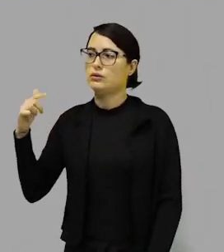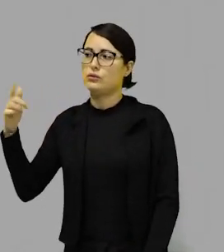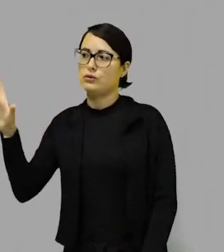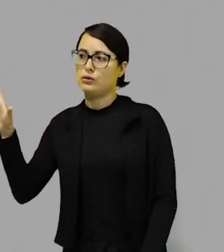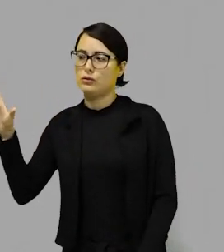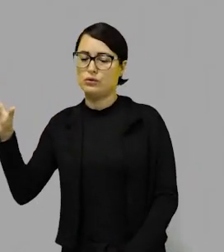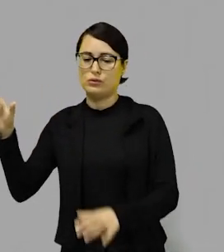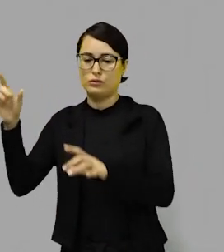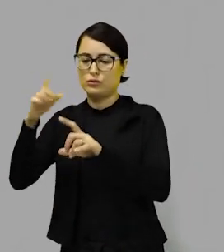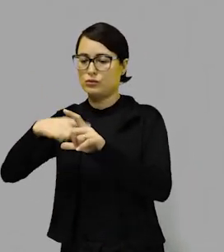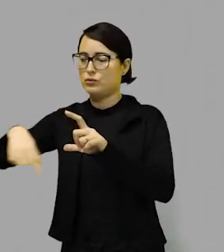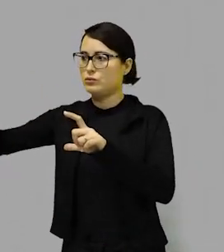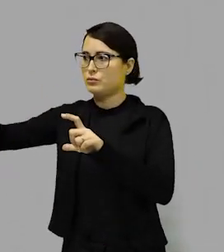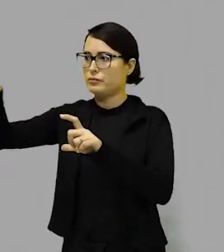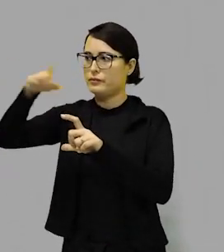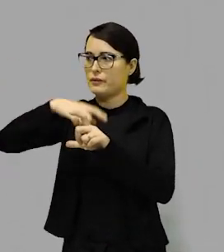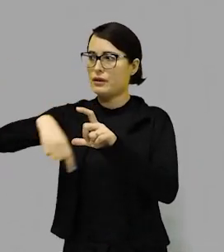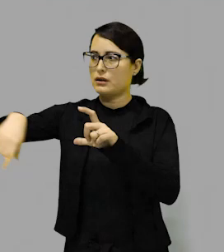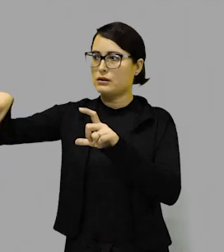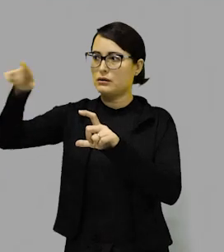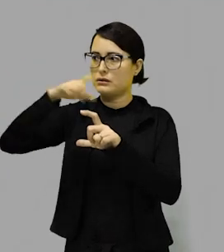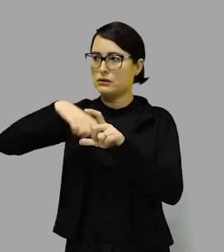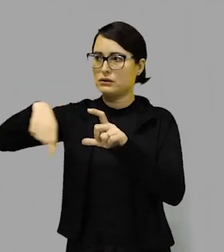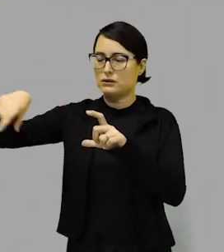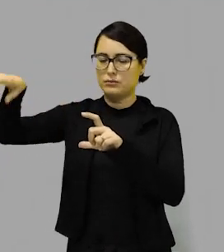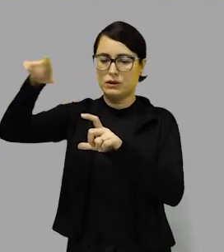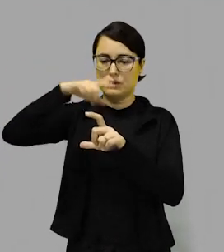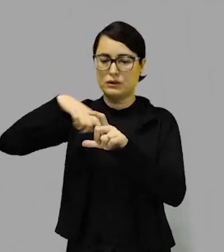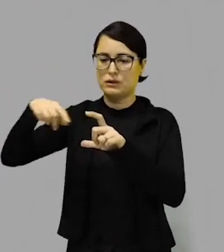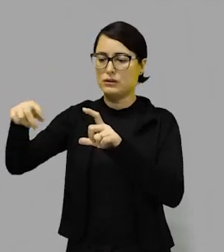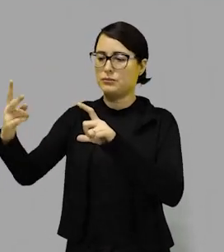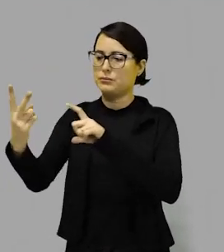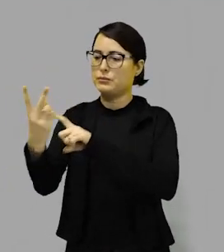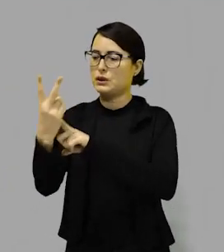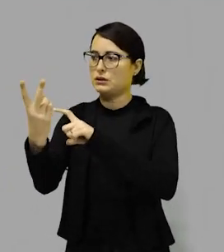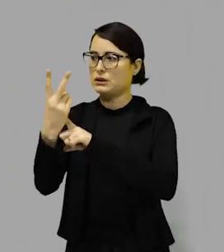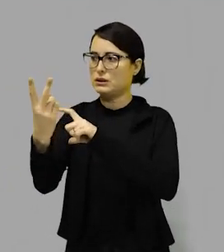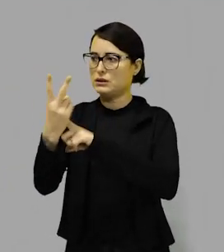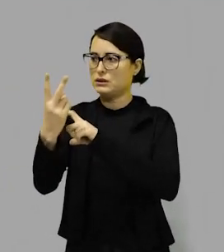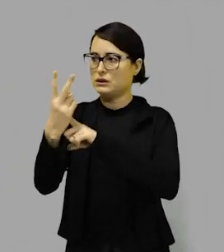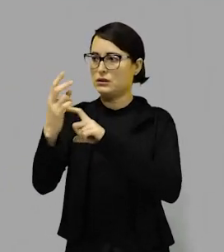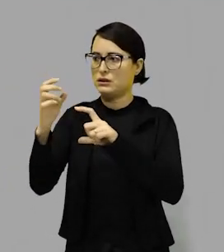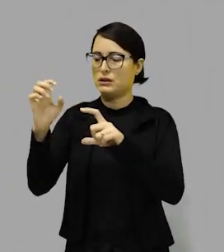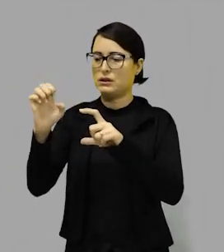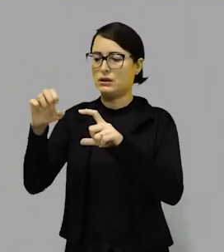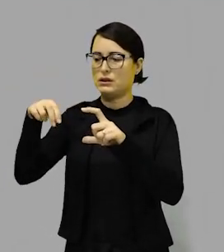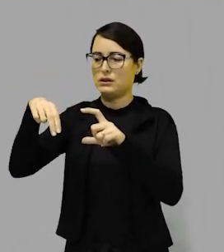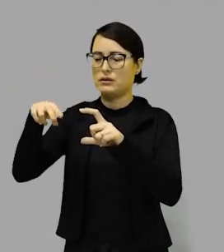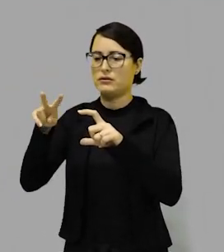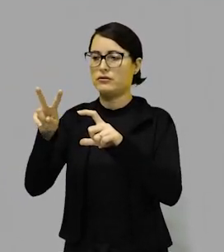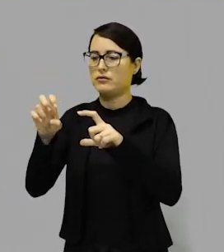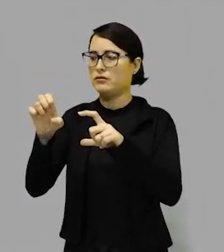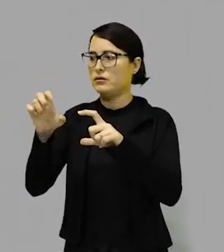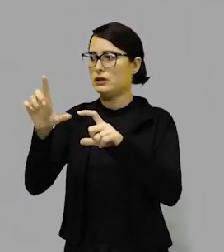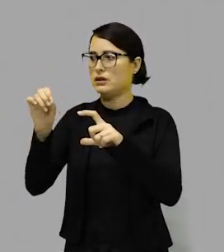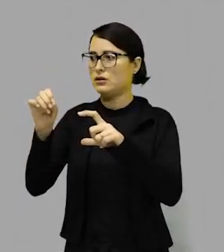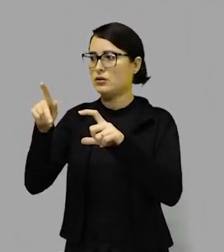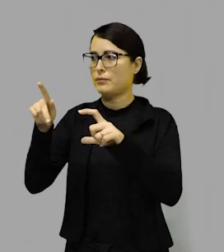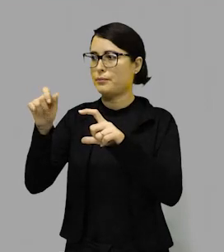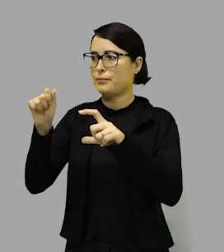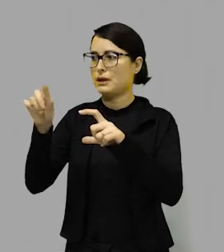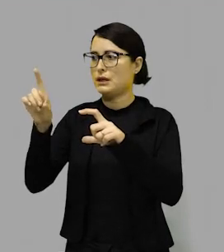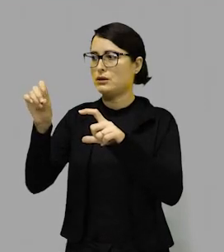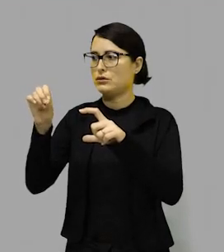ter um envelope externo protegendo ele, um envelope viral. A gente diz que ele é um vírus